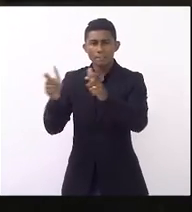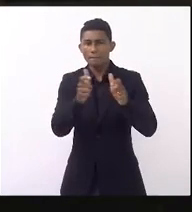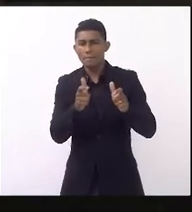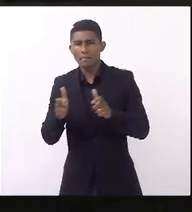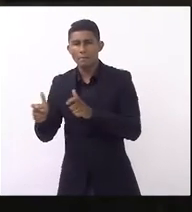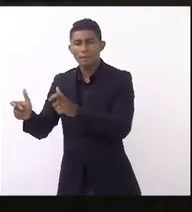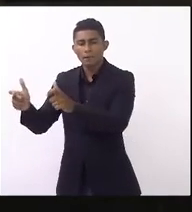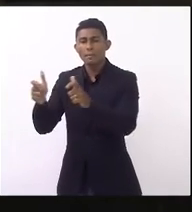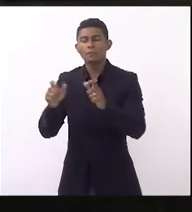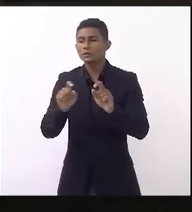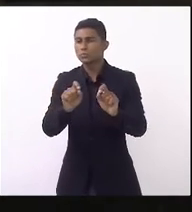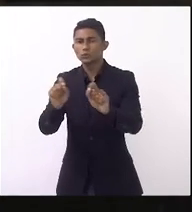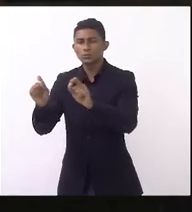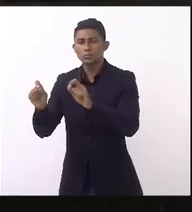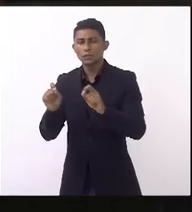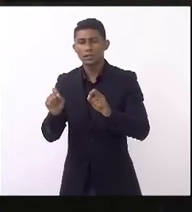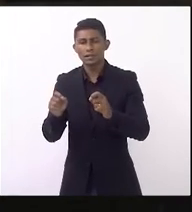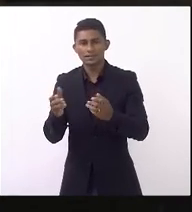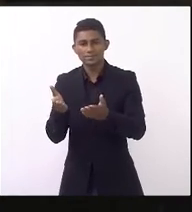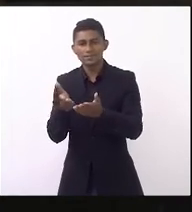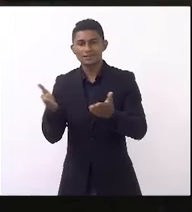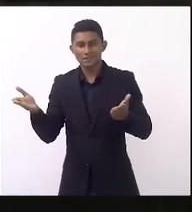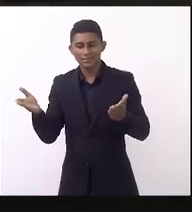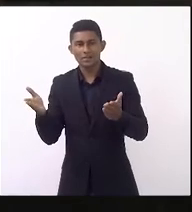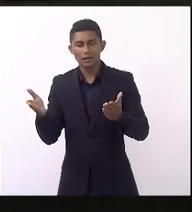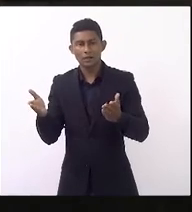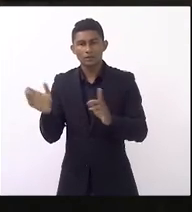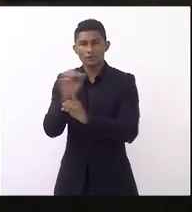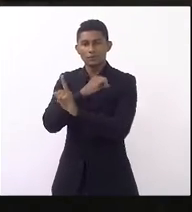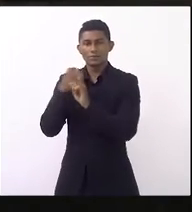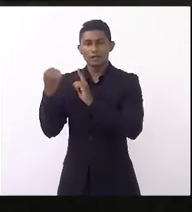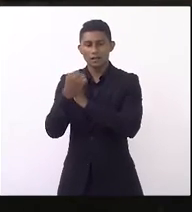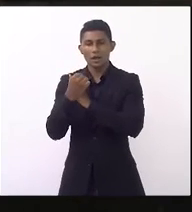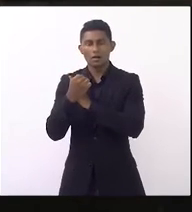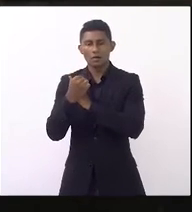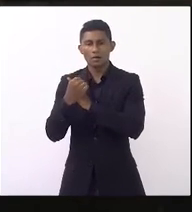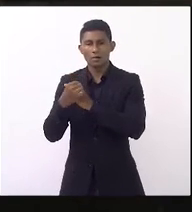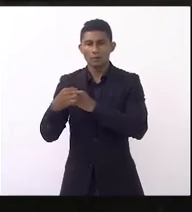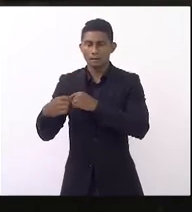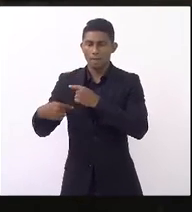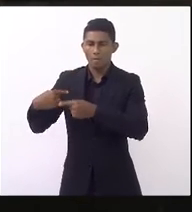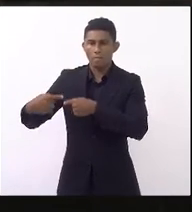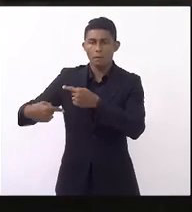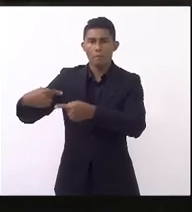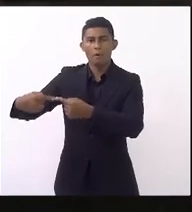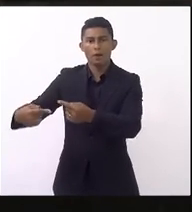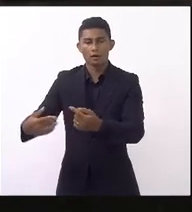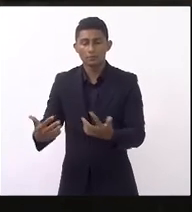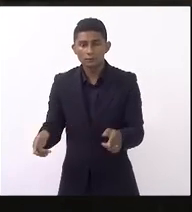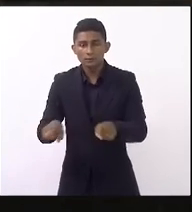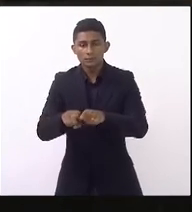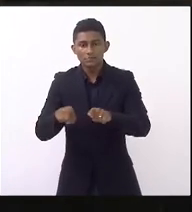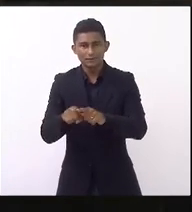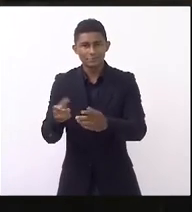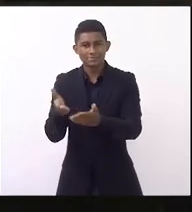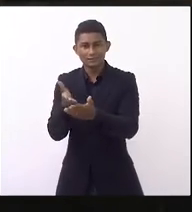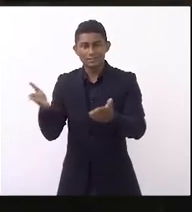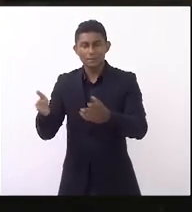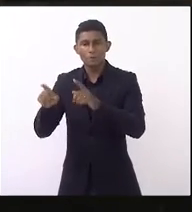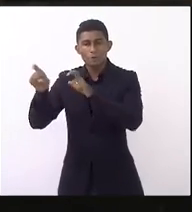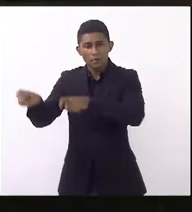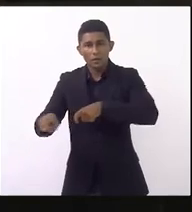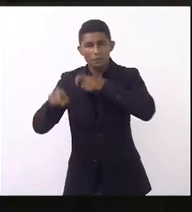que tange à reprodução social daquele ambiente, mas também com relação à prática da